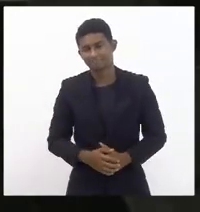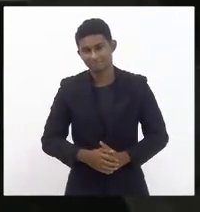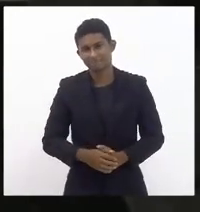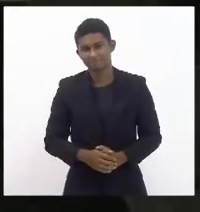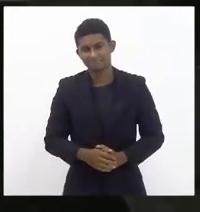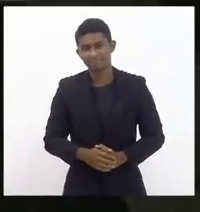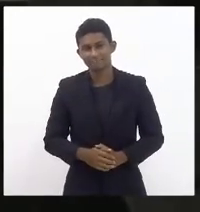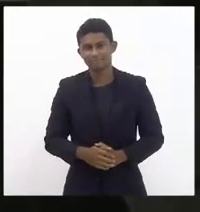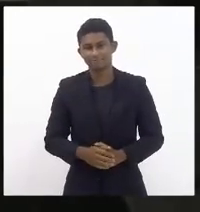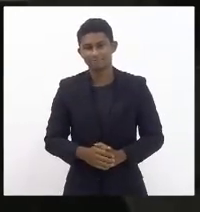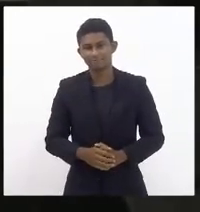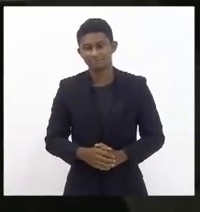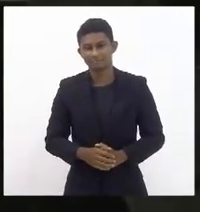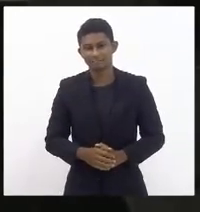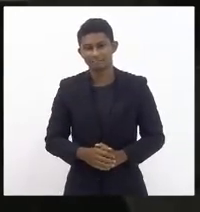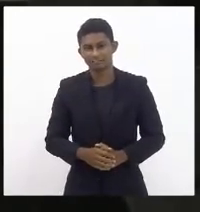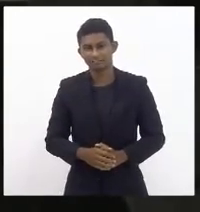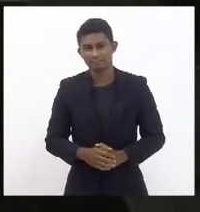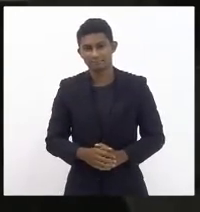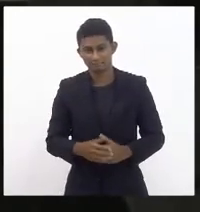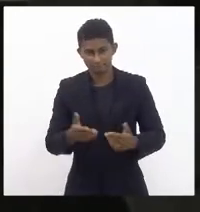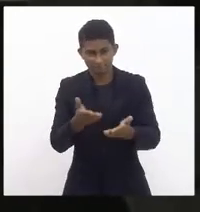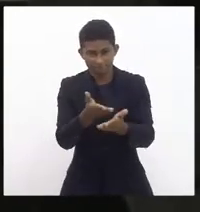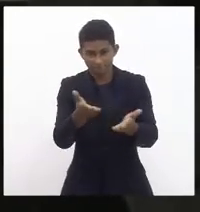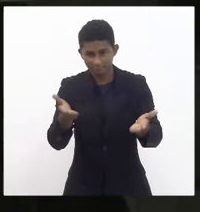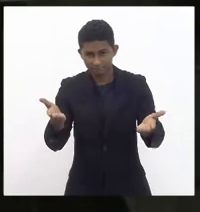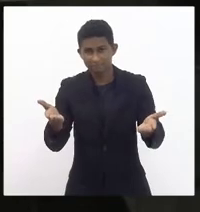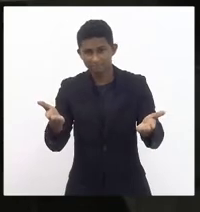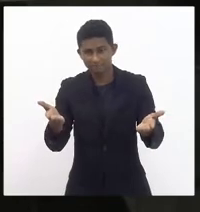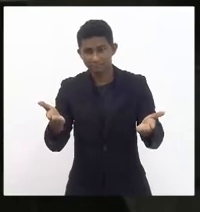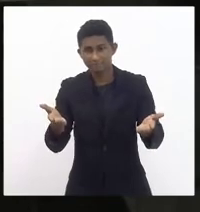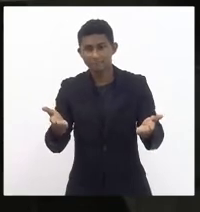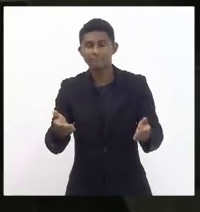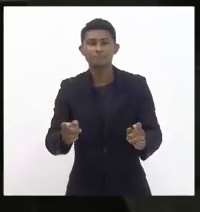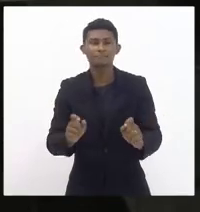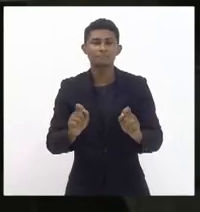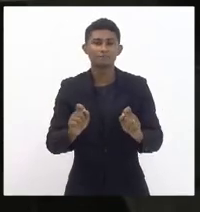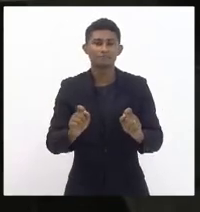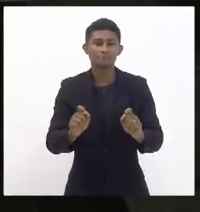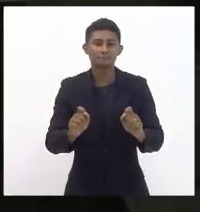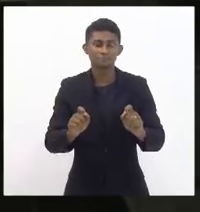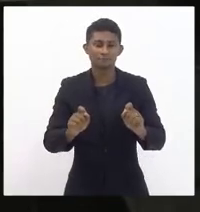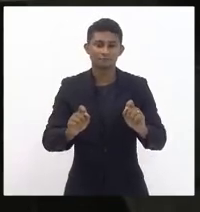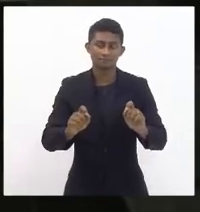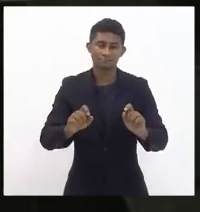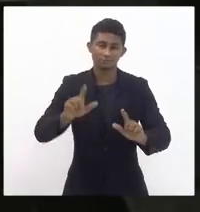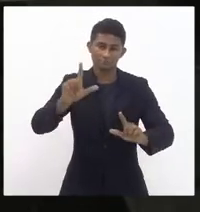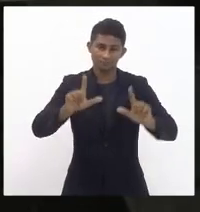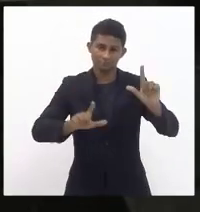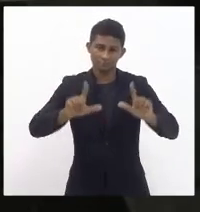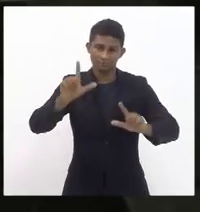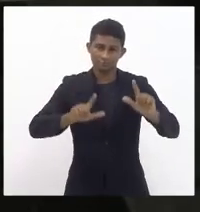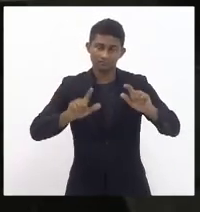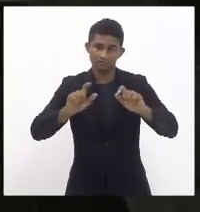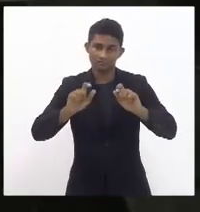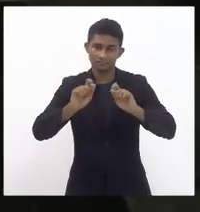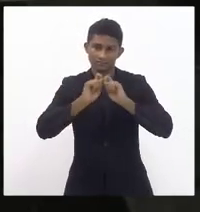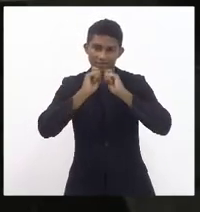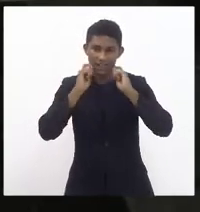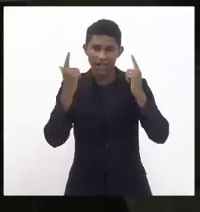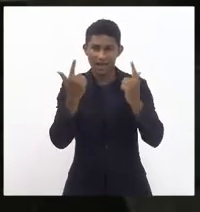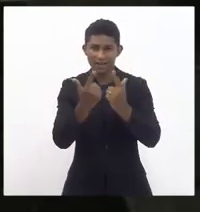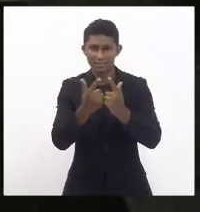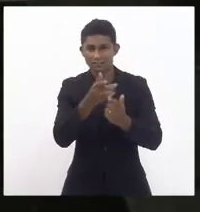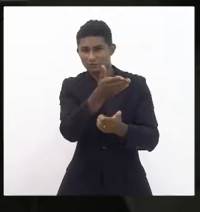auditivos senhoras e senhores o que assiste que nos assistem na TV